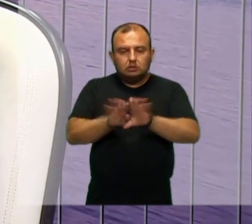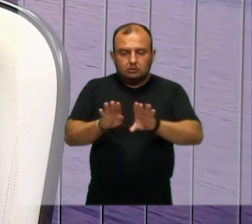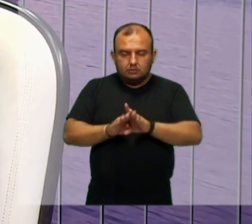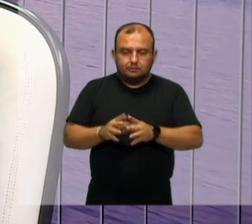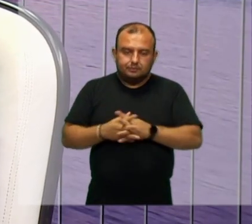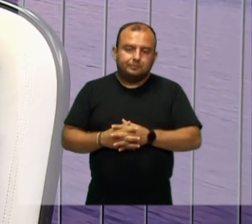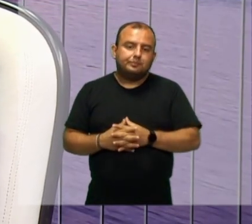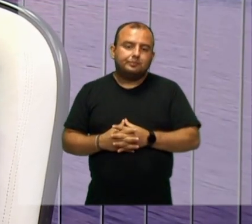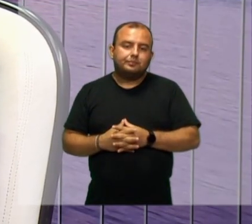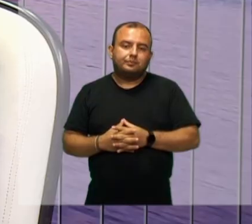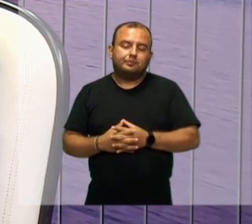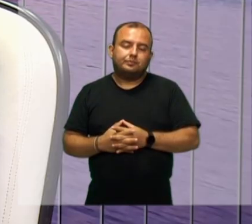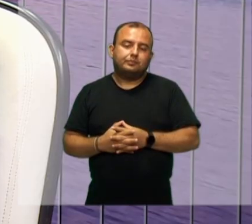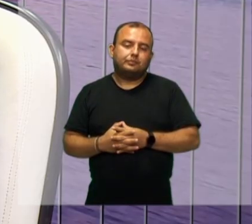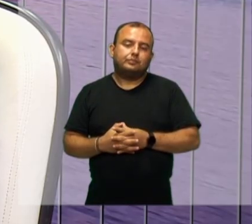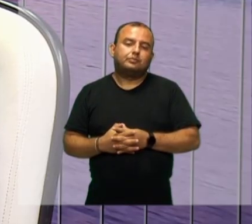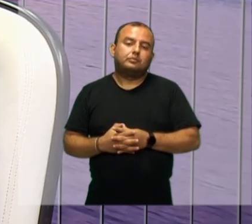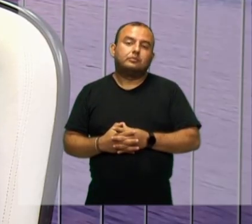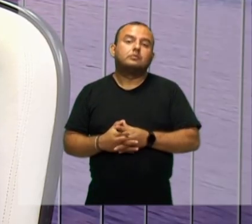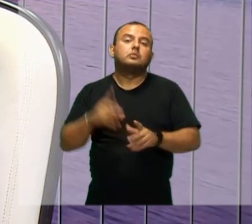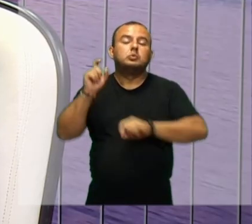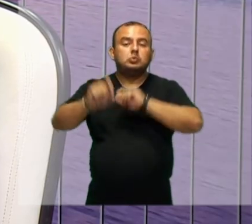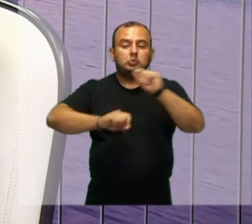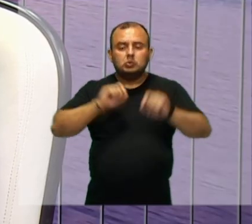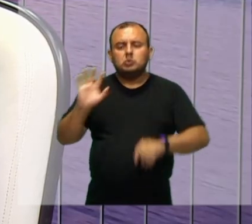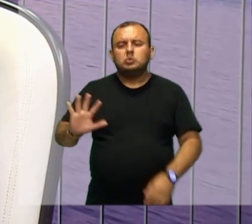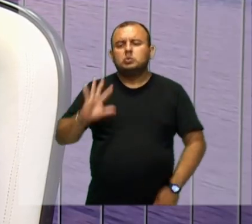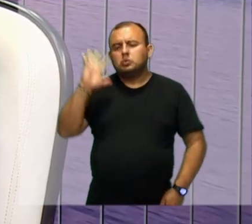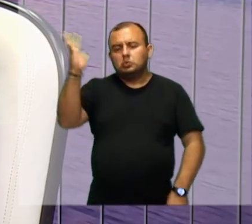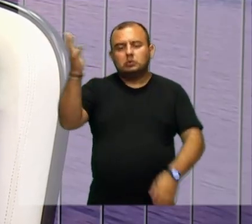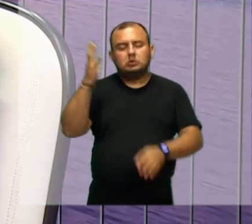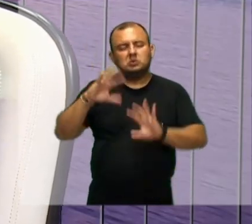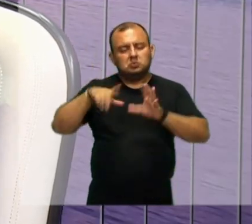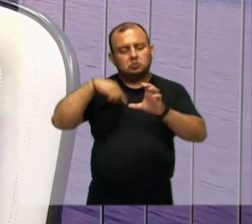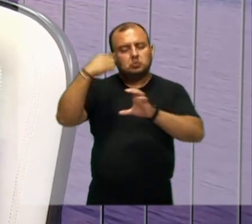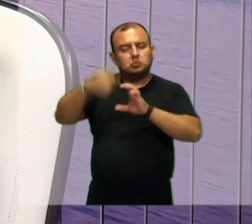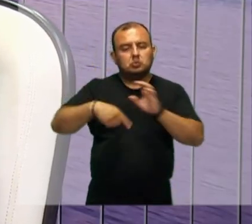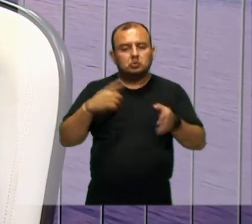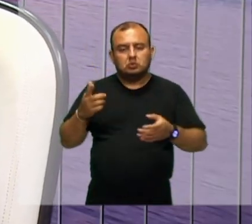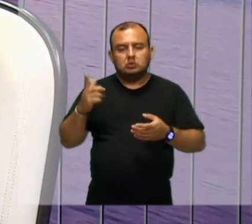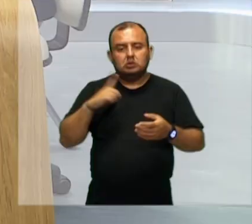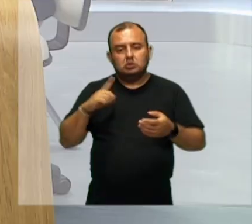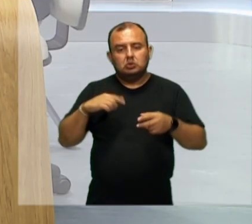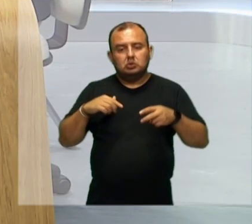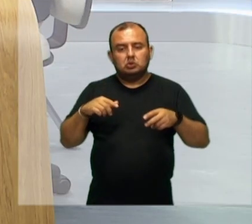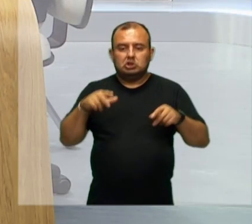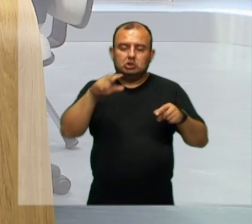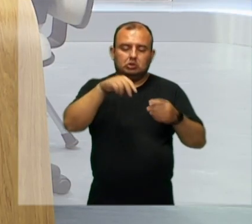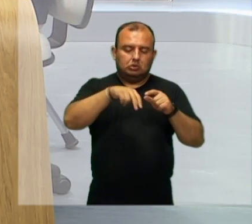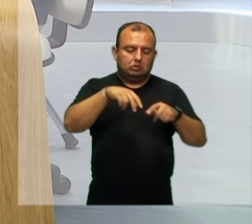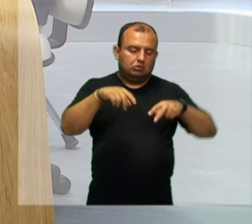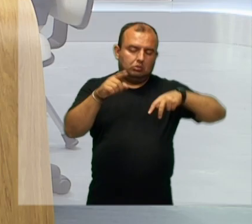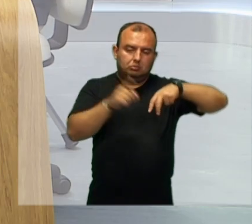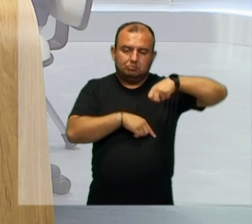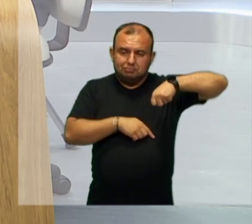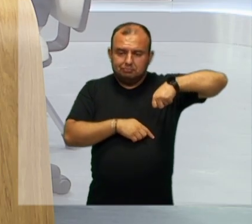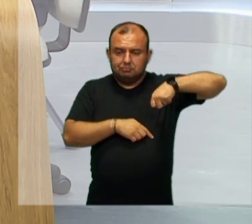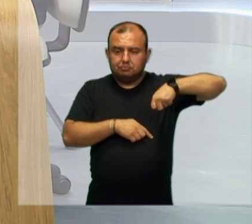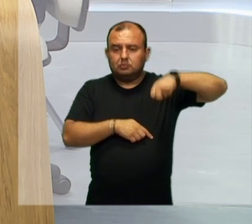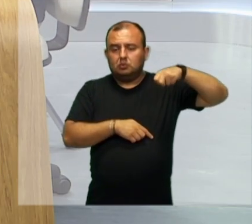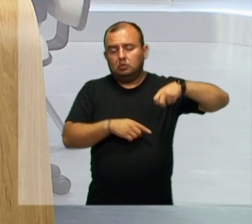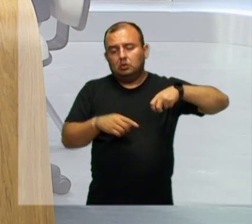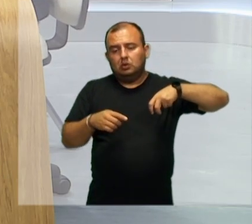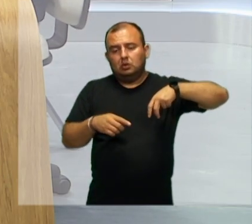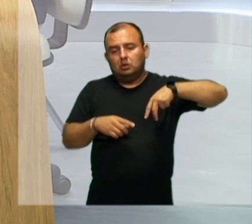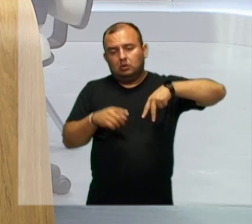gente chama. E isso acontece no mundo todo. Tem atletas que não têm as 2 pernas, que está na minha categoria. Tem atleta que tem uma